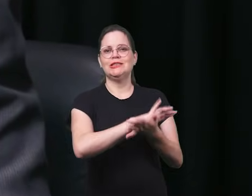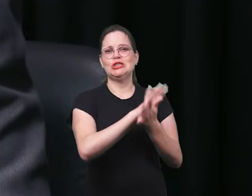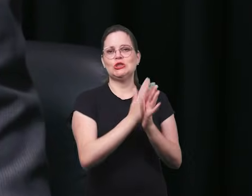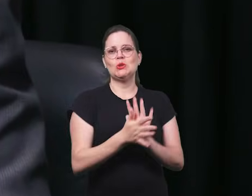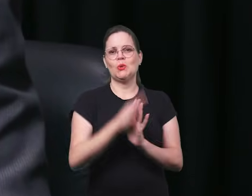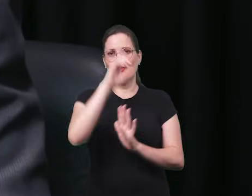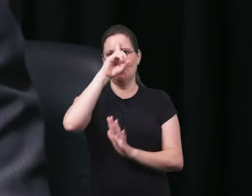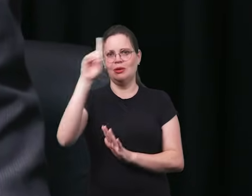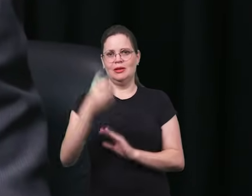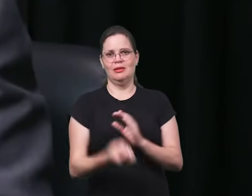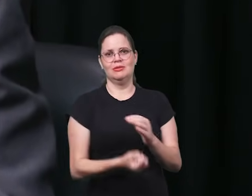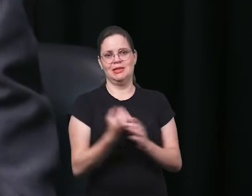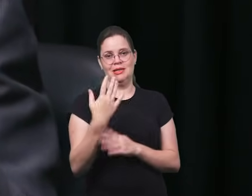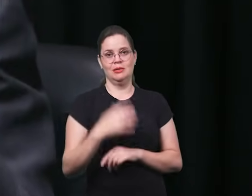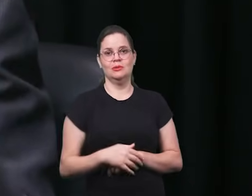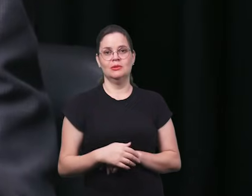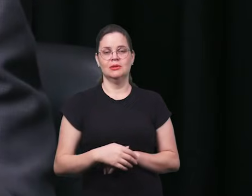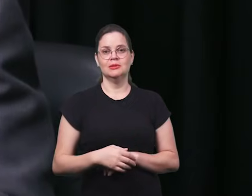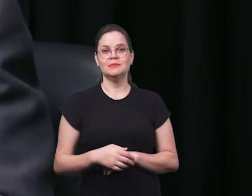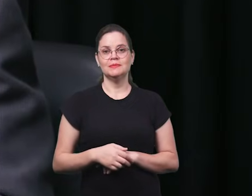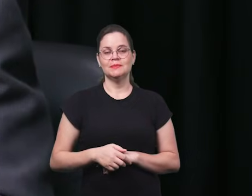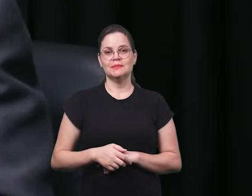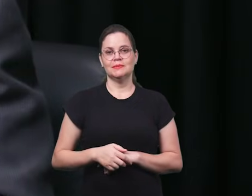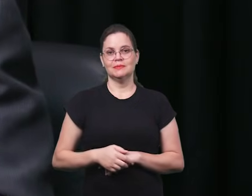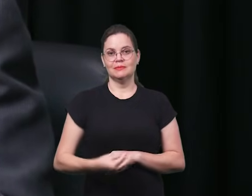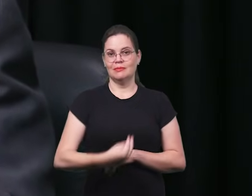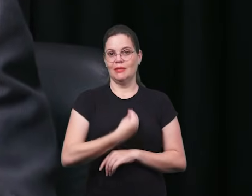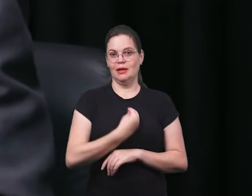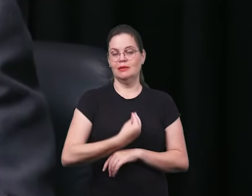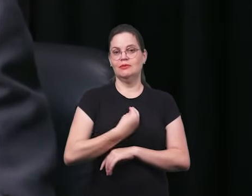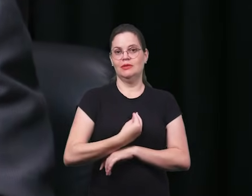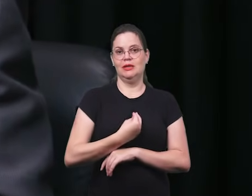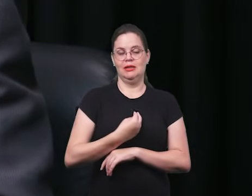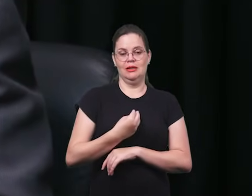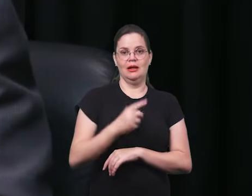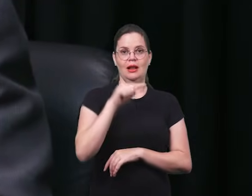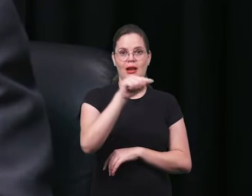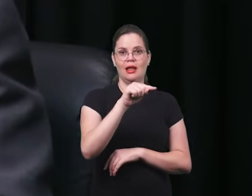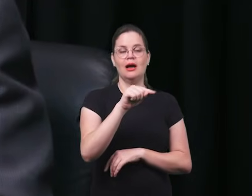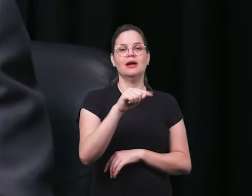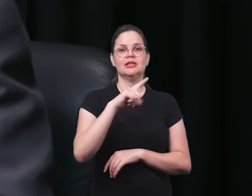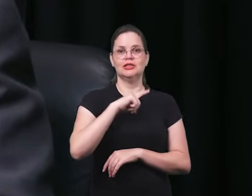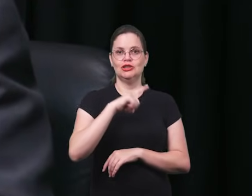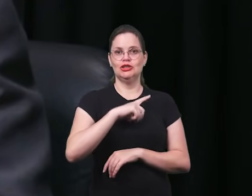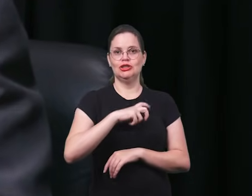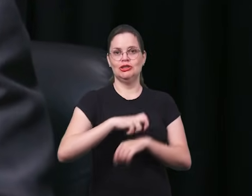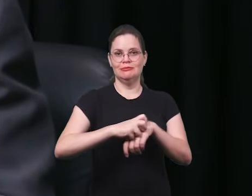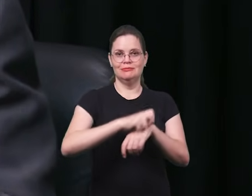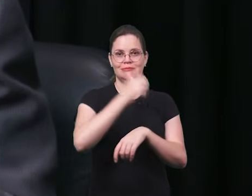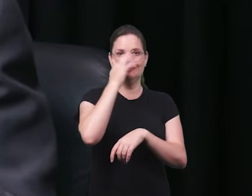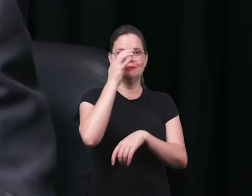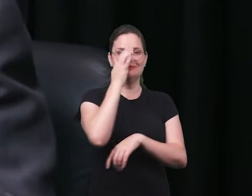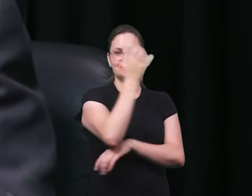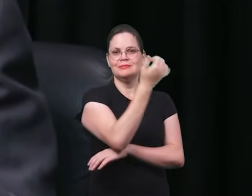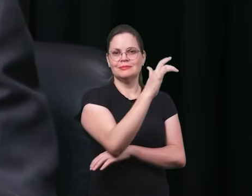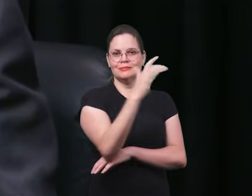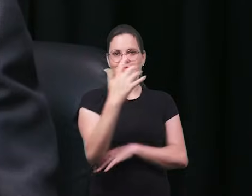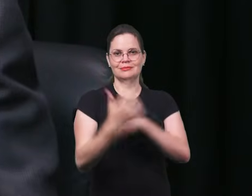Deus fez. Pecado. Né? A vida que havia no jardim, ela foi